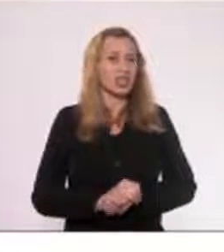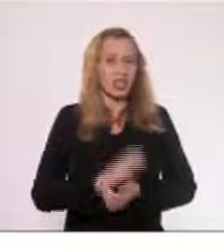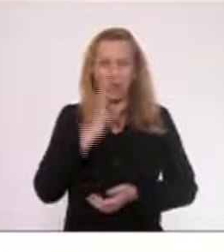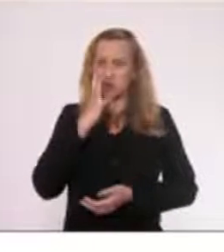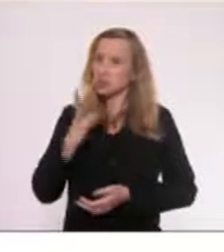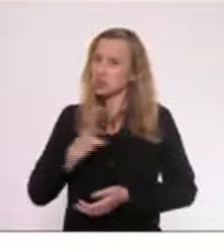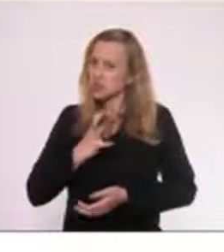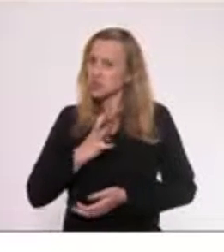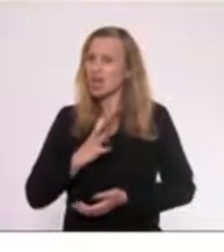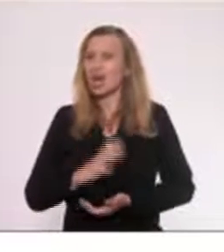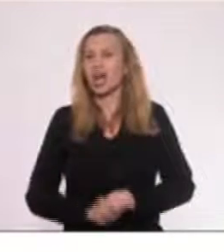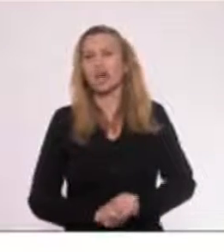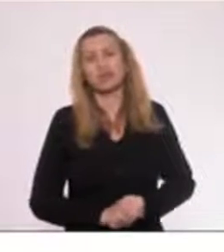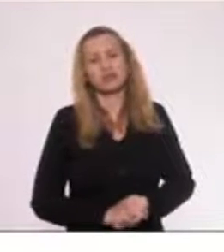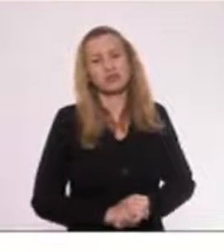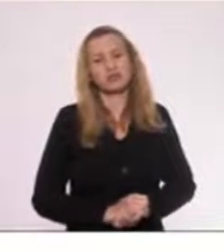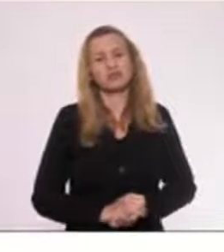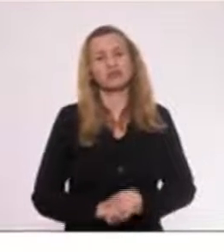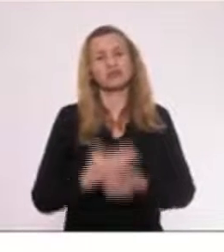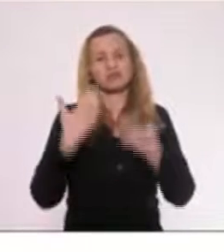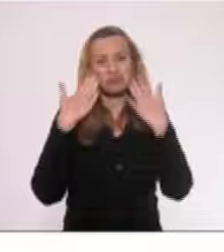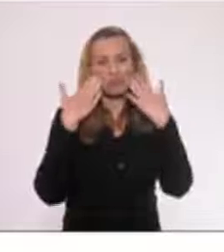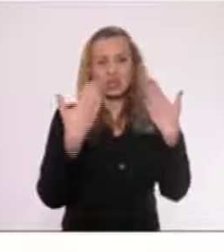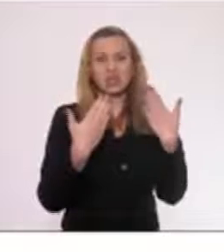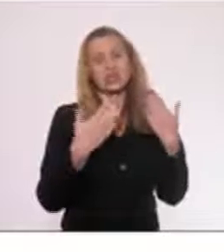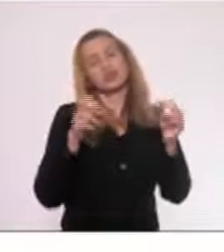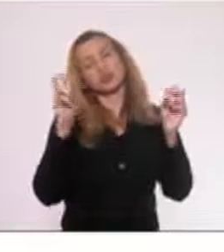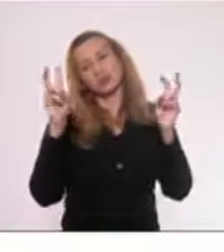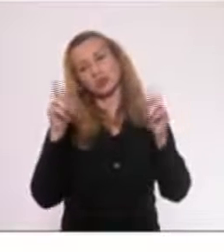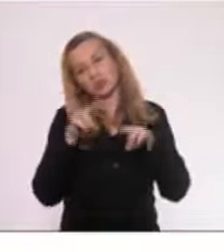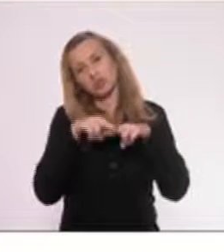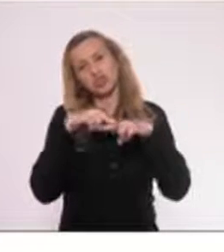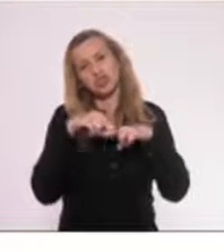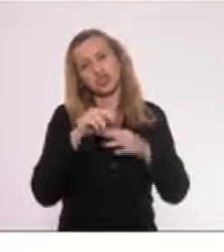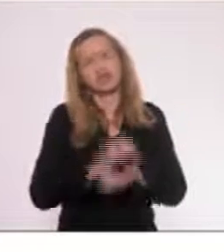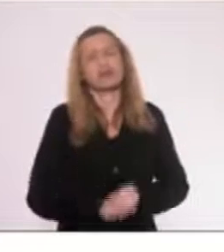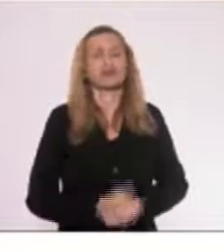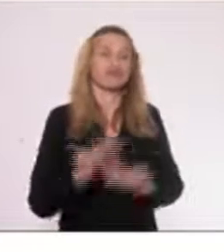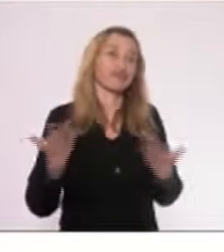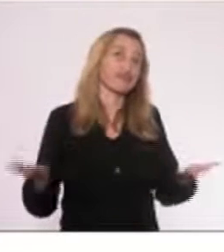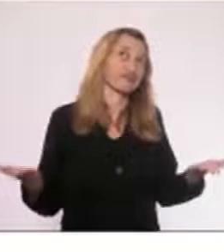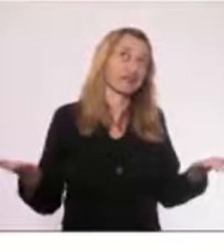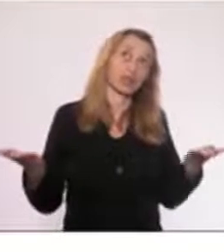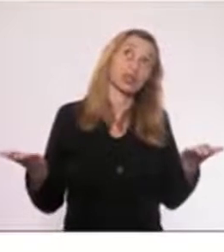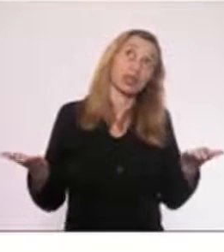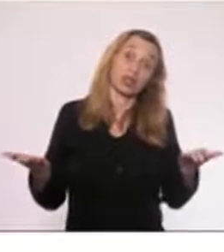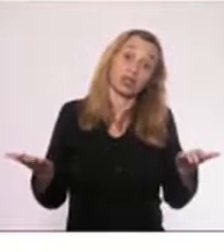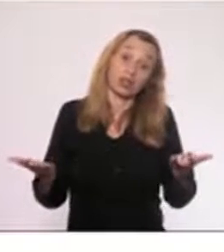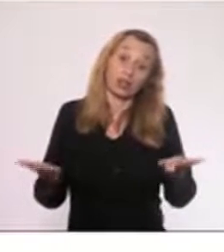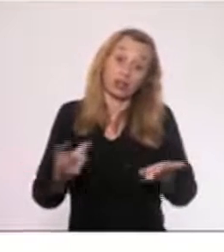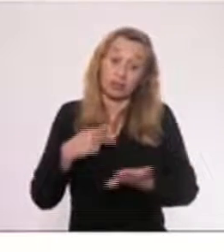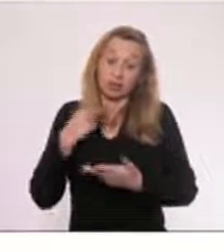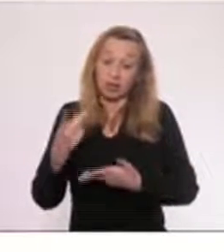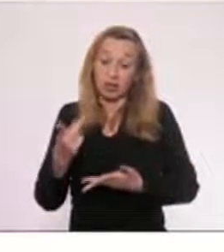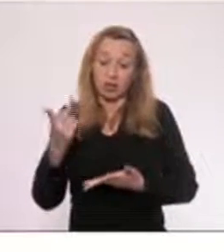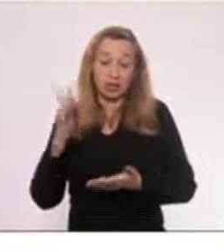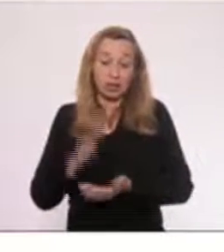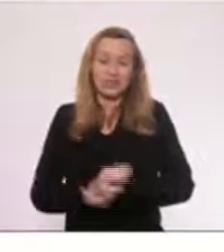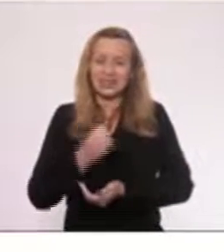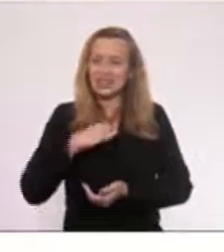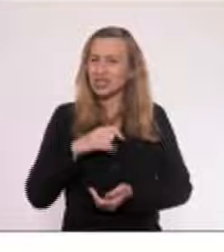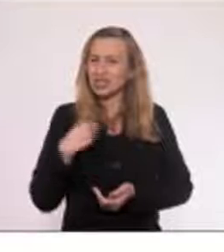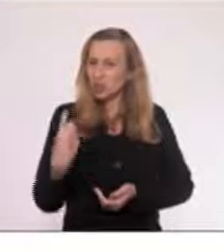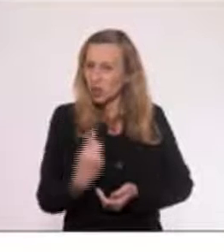acusaram de ferir a este critério de apresentação dos motivos. Ora, aqui fica a minha indagação: se nós